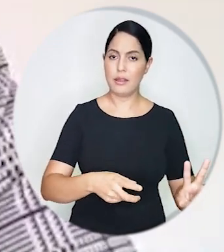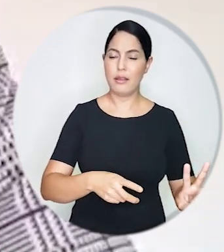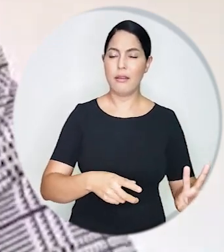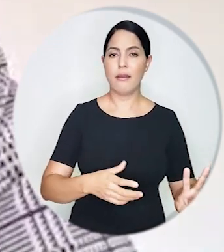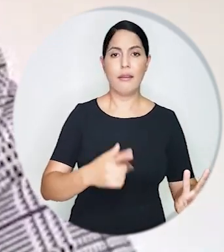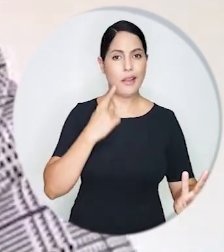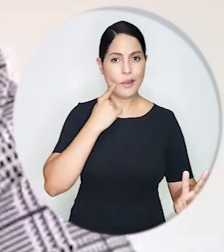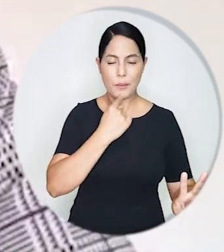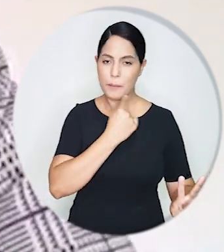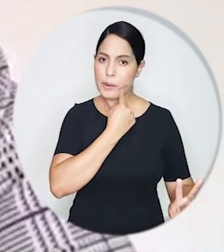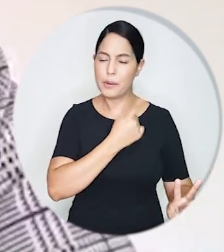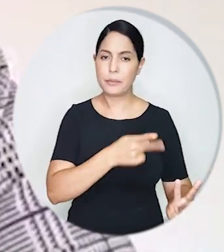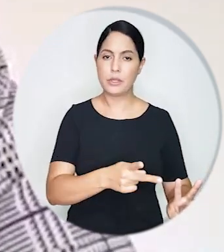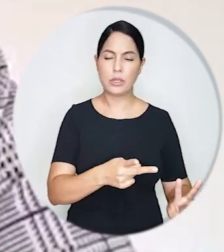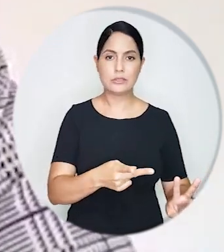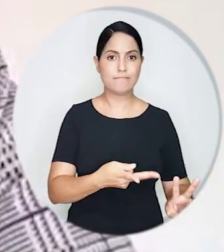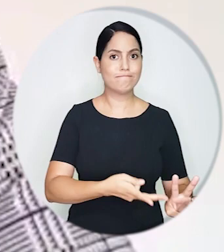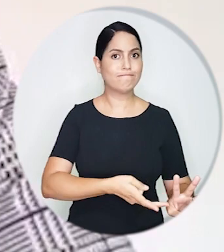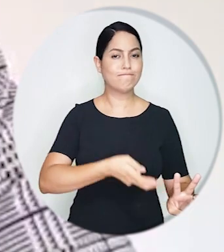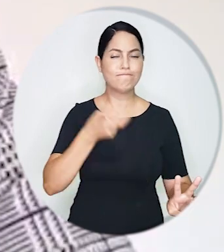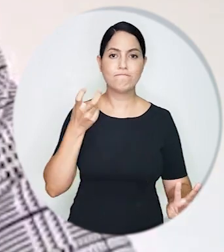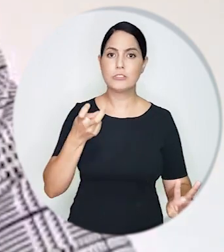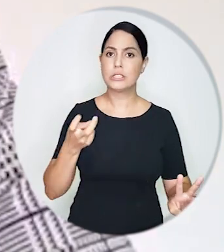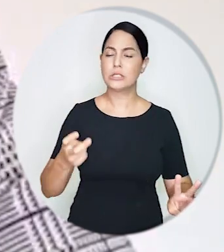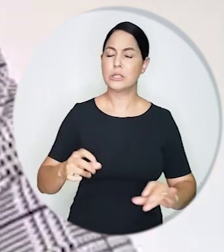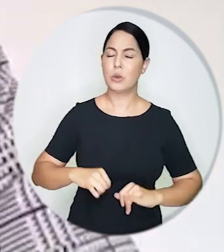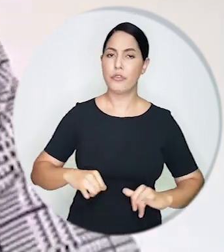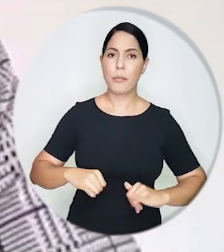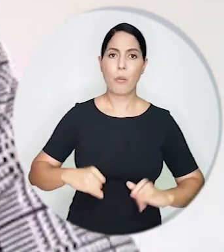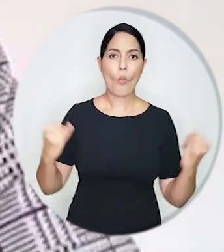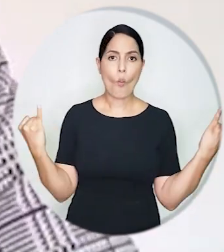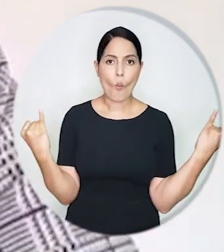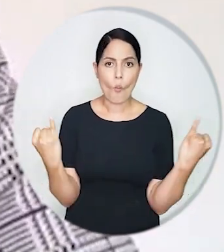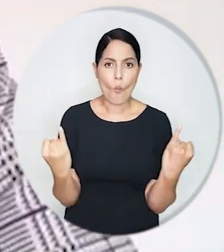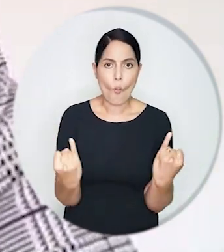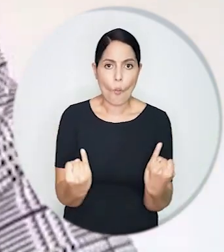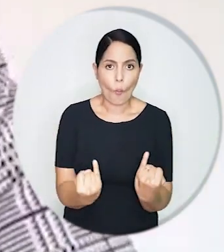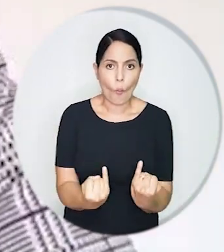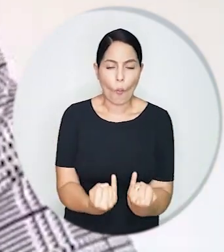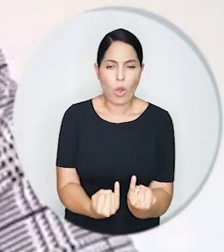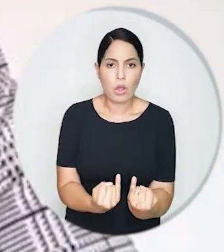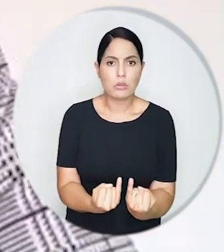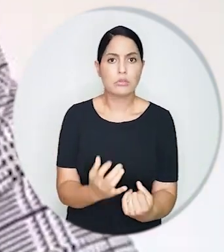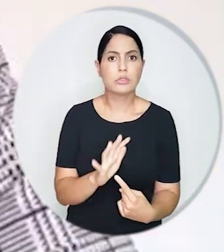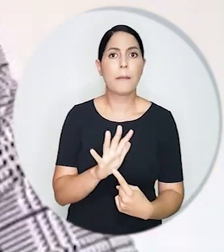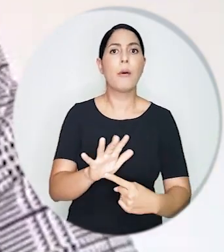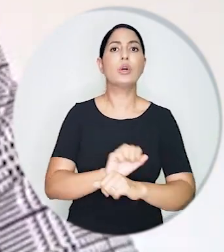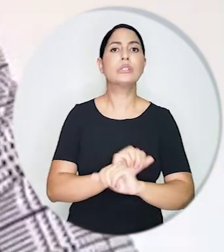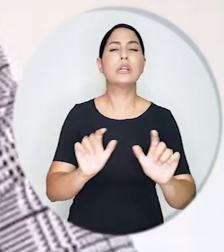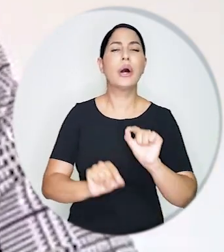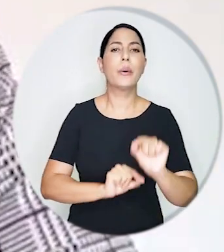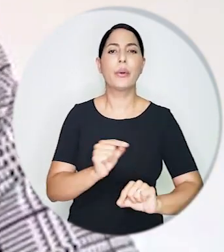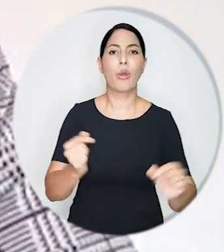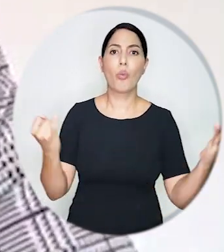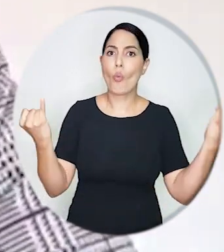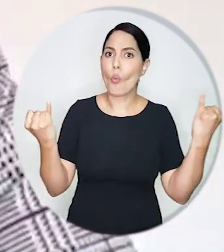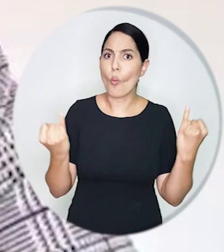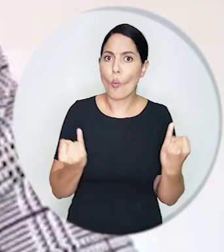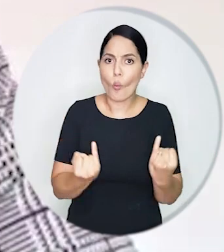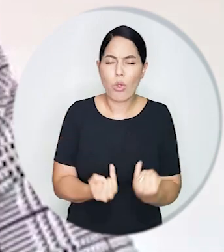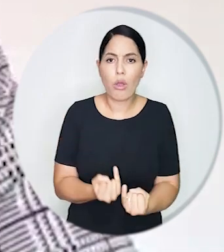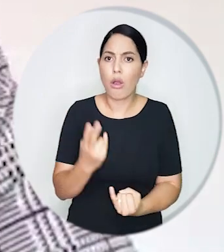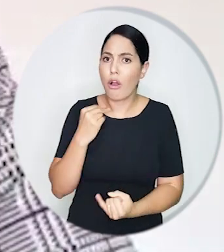eles chegaram, né, as imagens chocantes que nós vimos, demonstram um estado de desnutrição